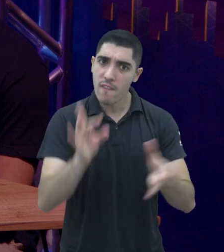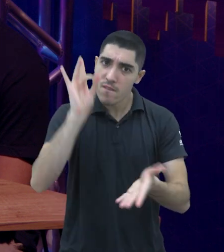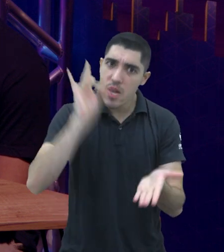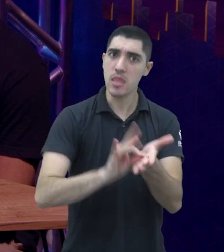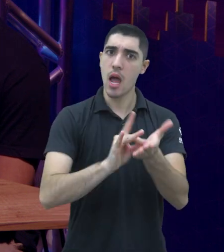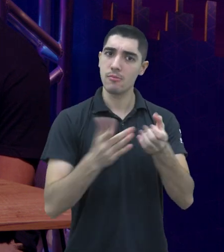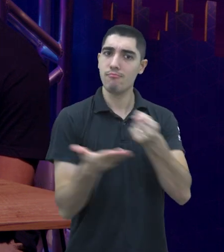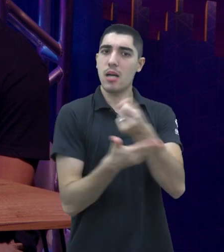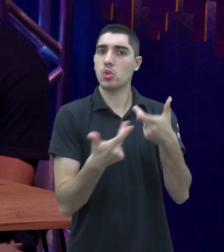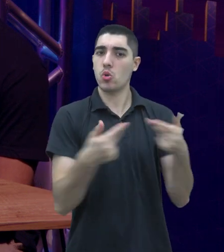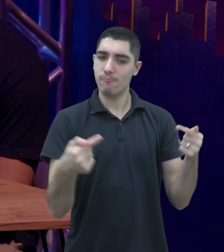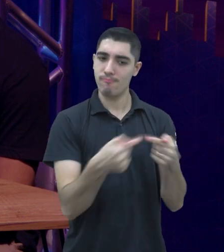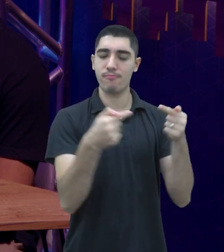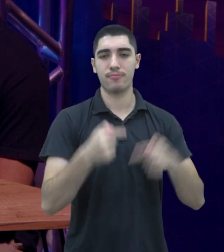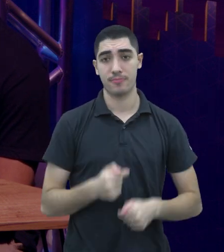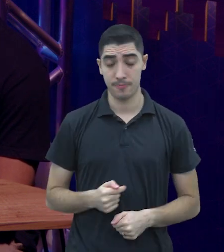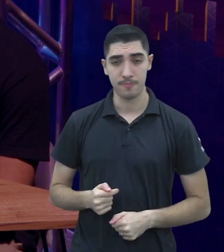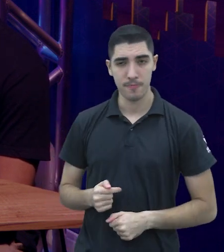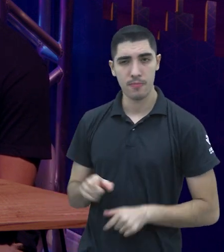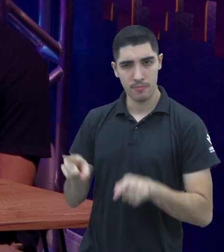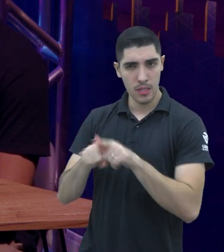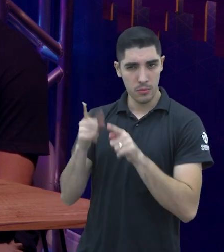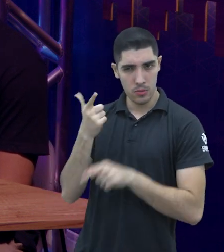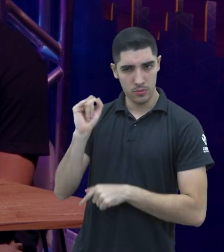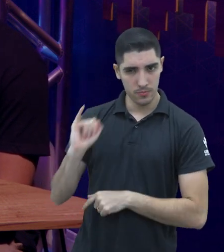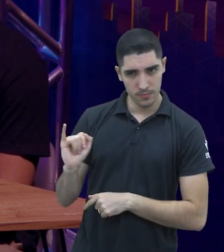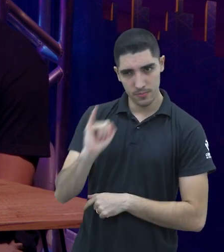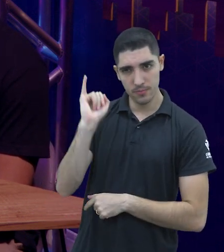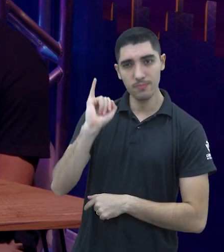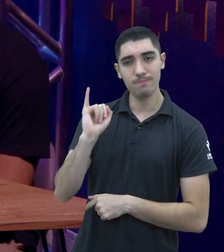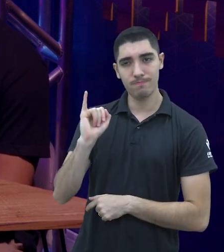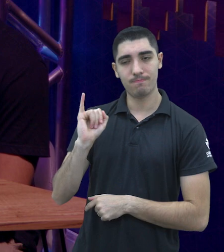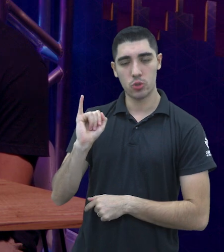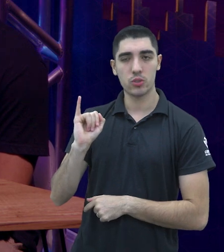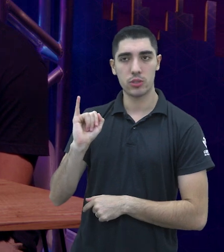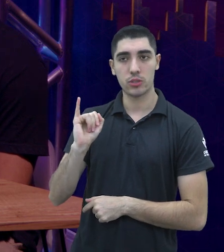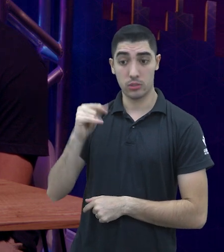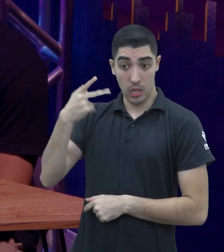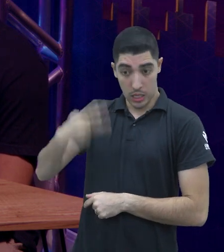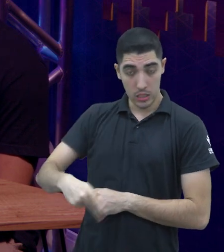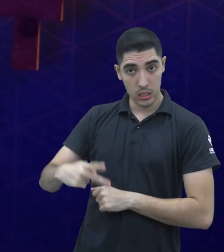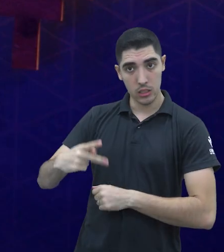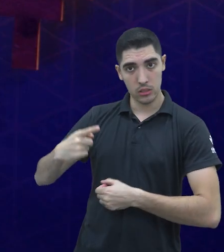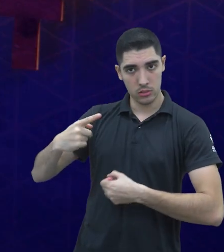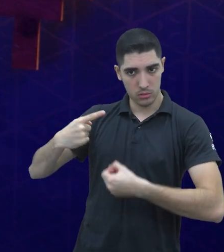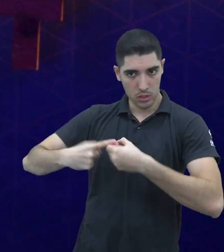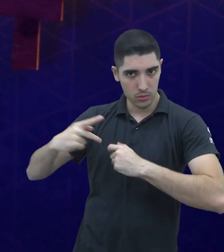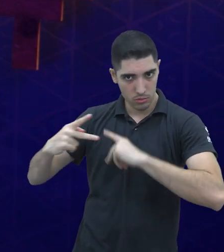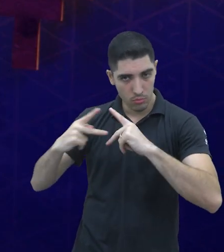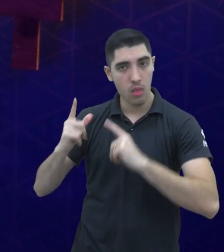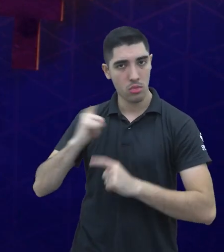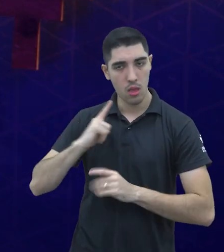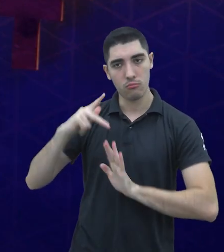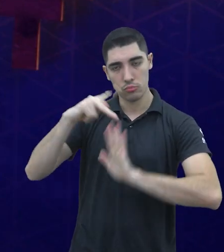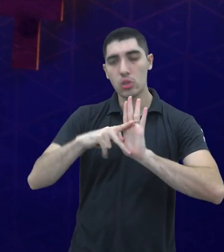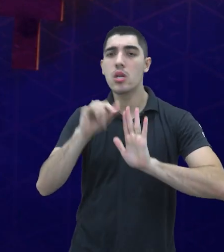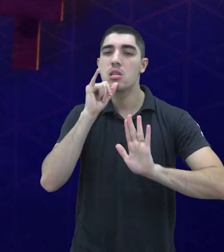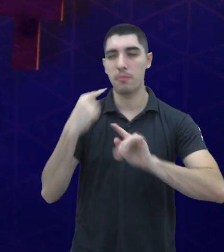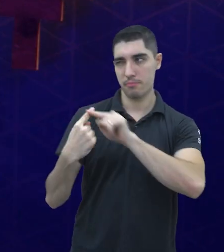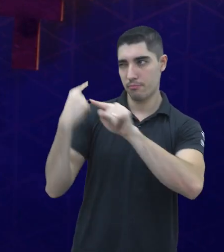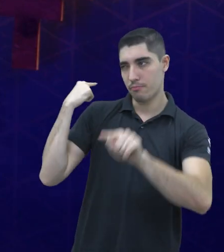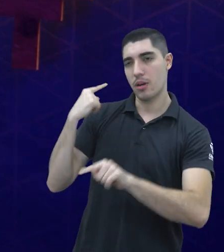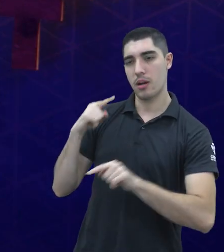muito interessante ouvir que um projeto que a gente tem aqui na cidade, porque assim, o período